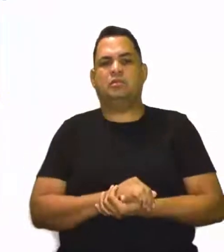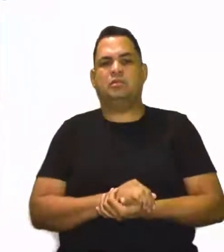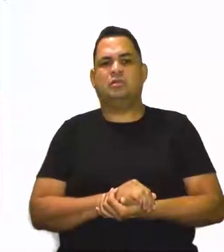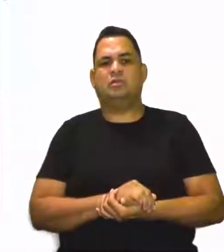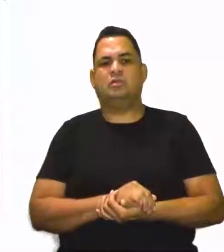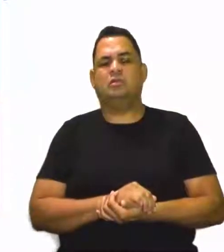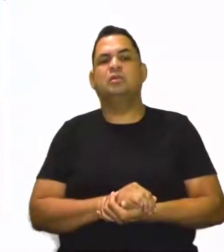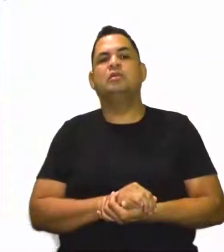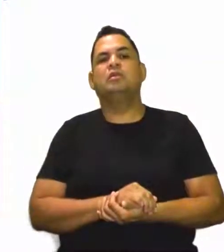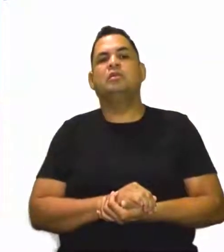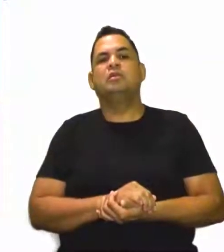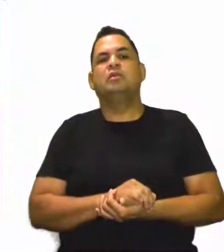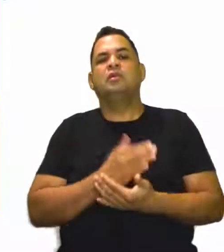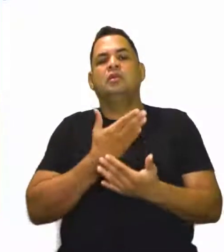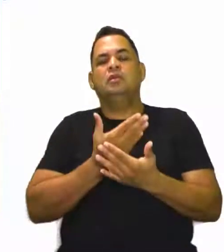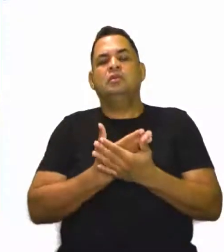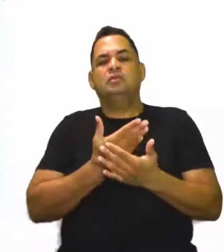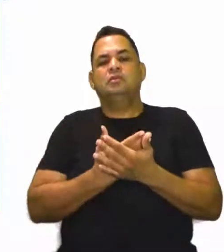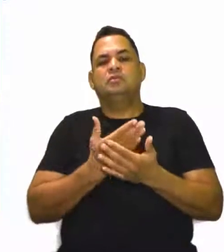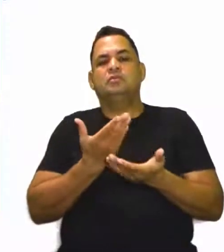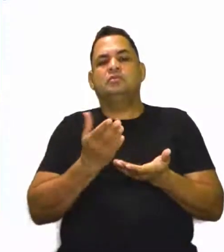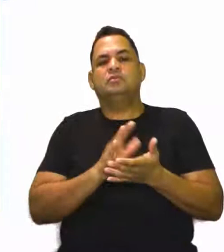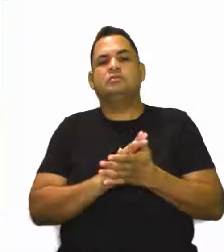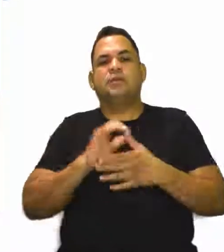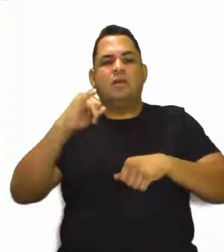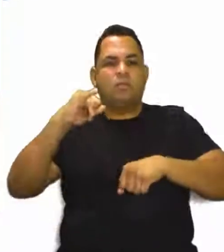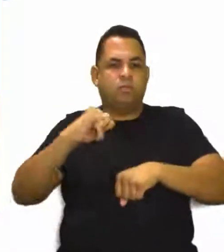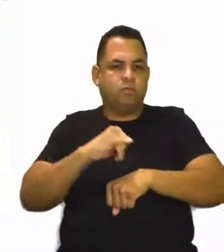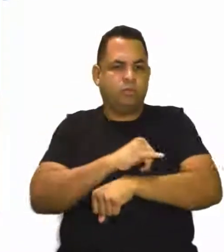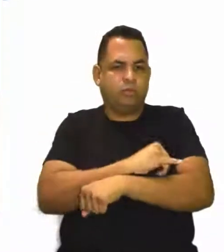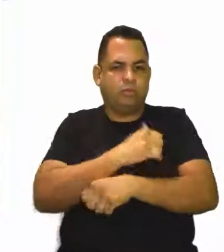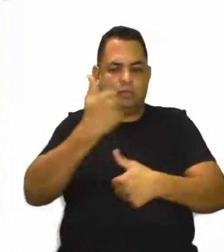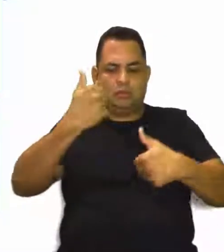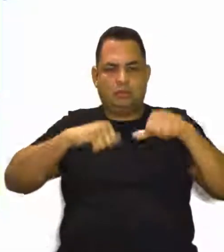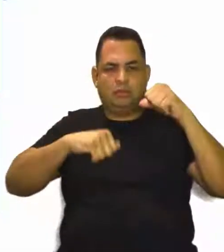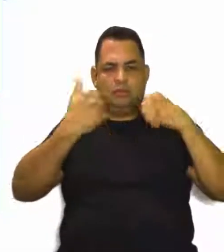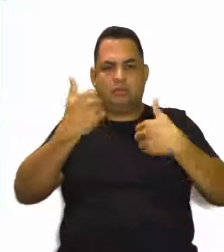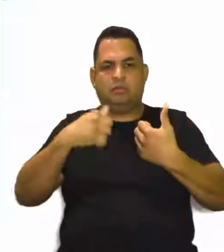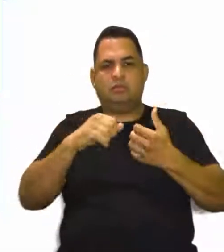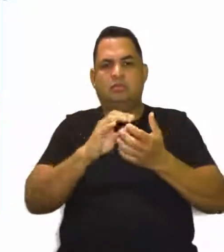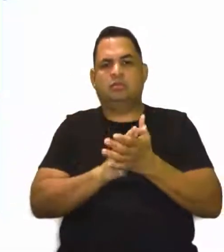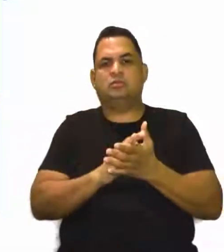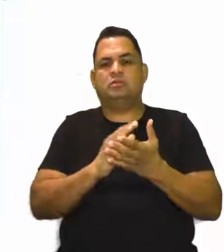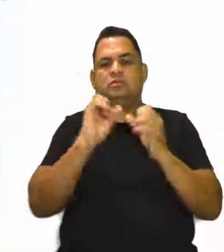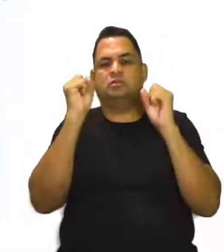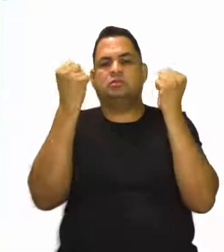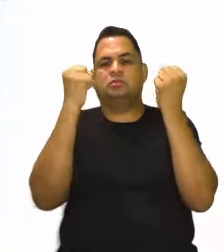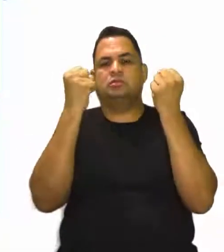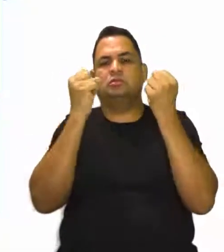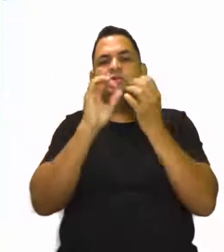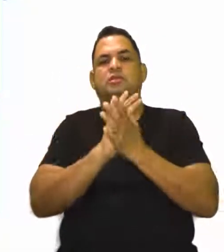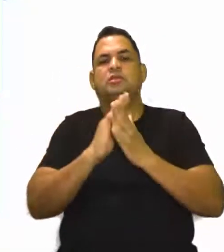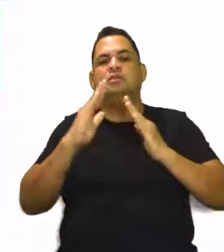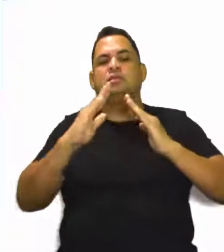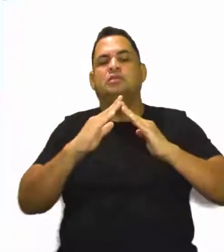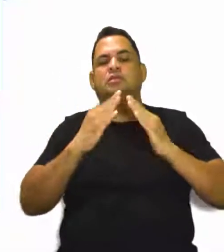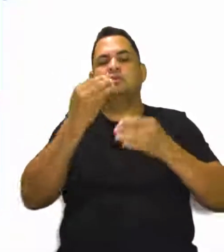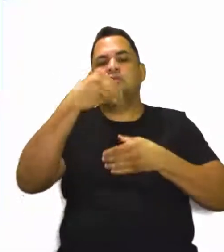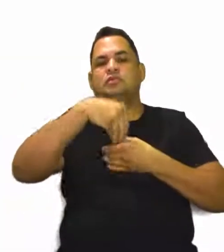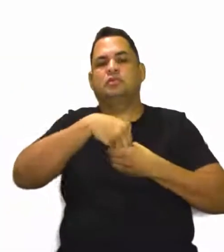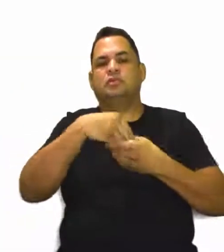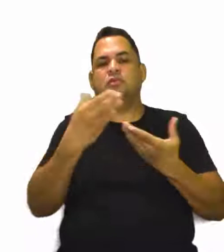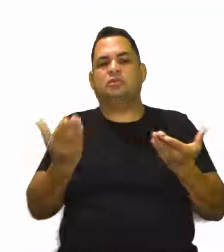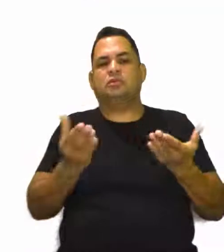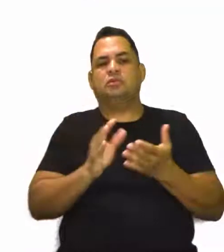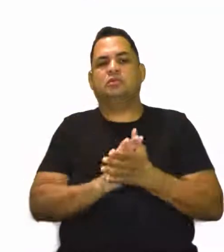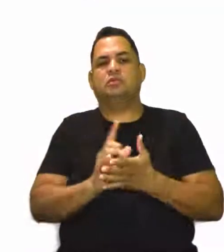A próxima aula foi sobre o que, professora? Sobre obesidade e avaliação física na escola, aula 12. Exato. O que